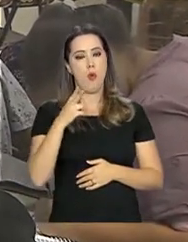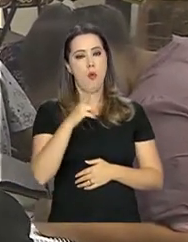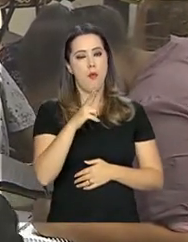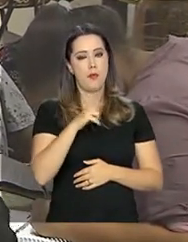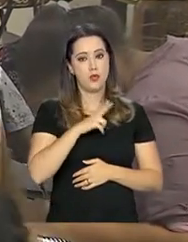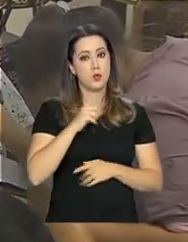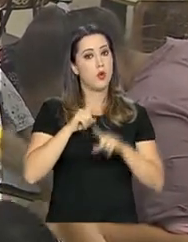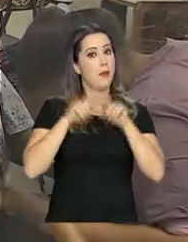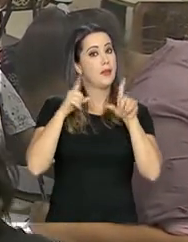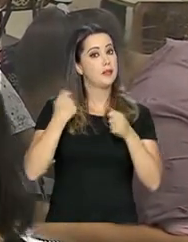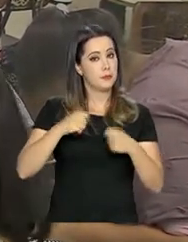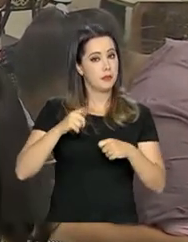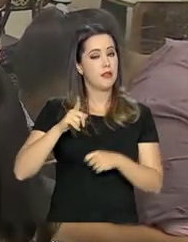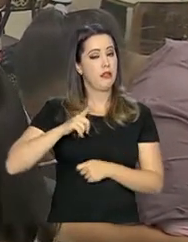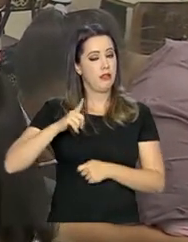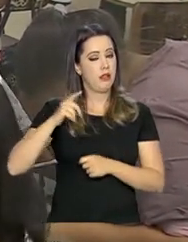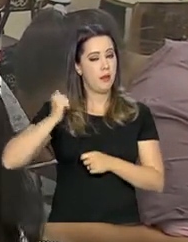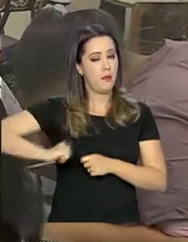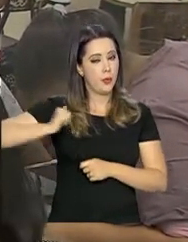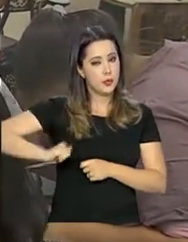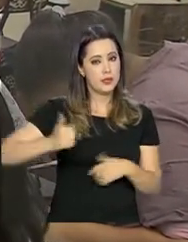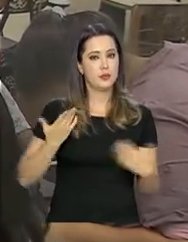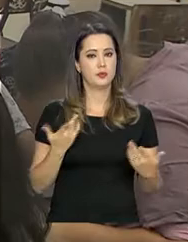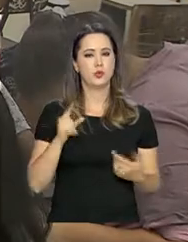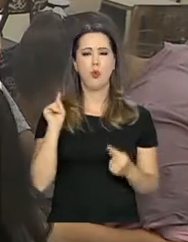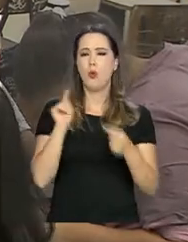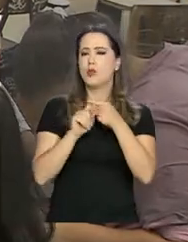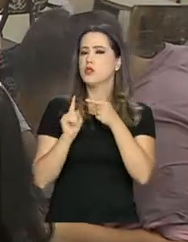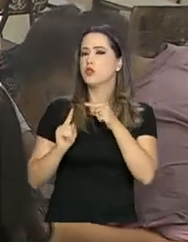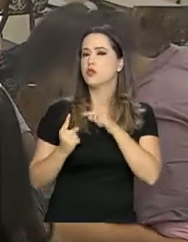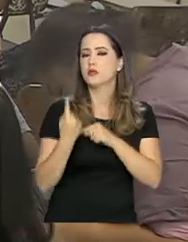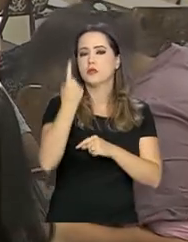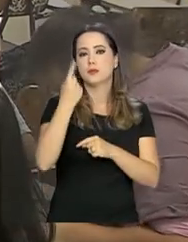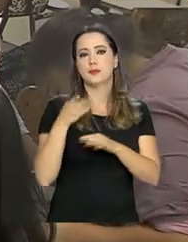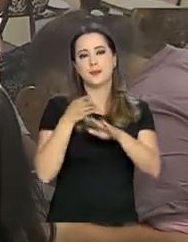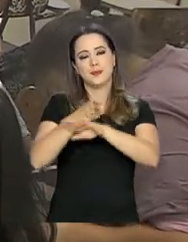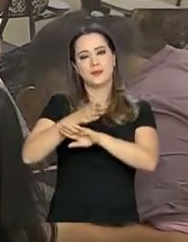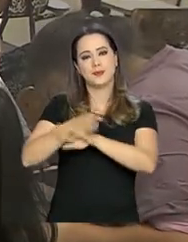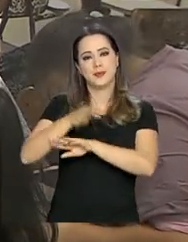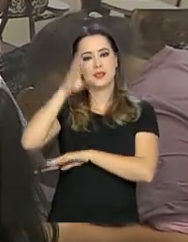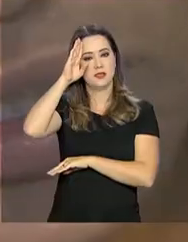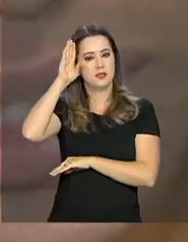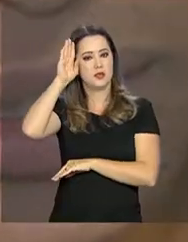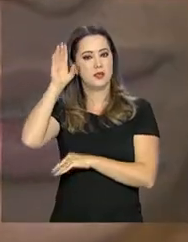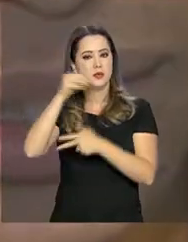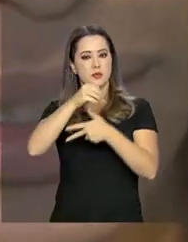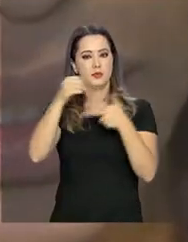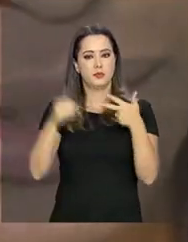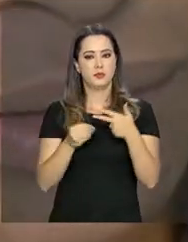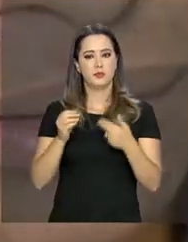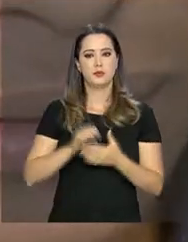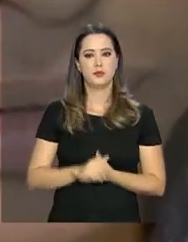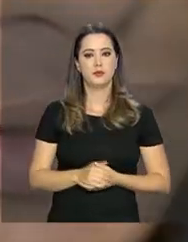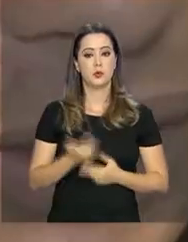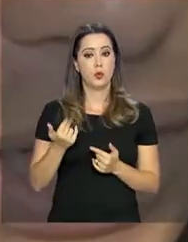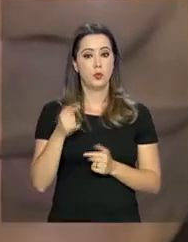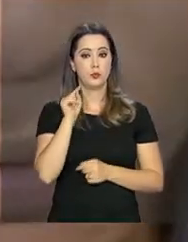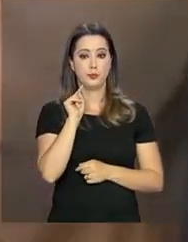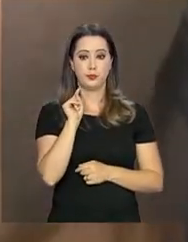Todos com um único objetivo: garantir uma vaga no ensino superior por meio do Enem. É o caso do